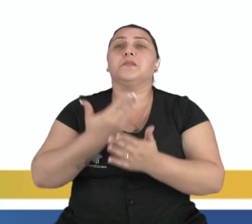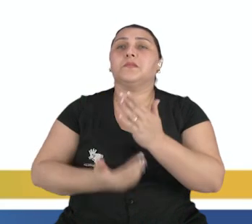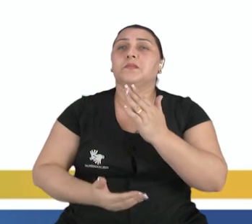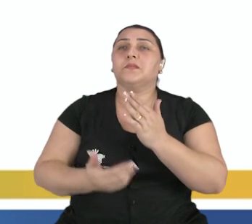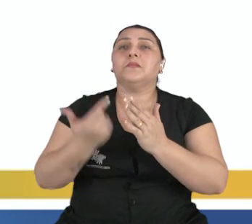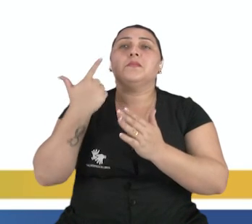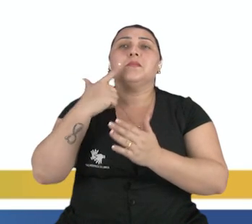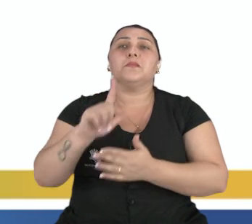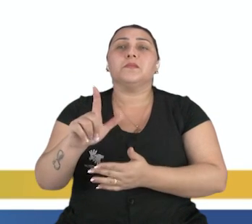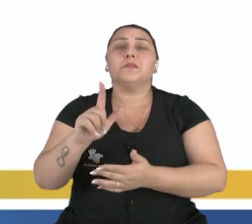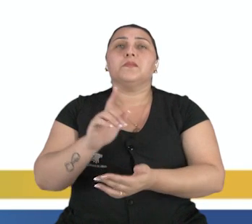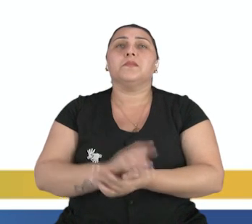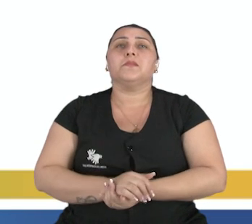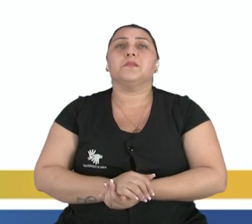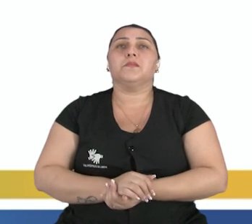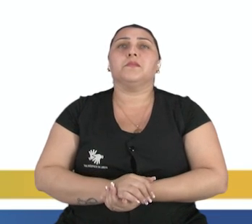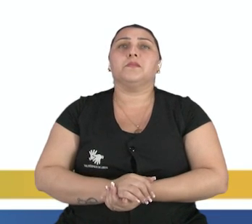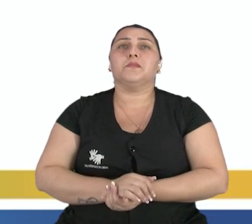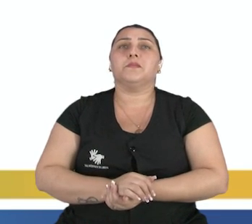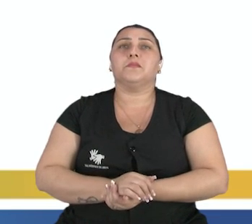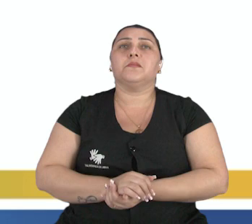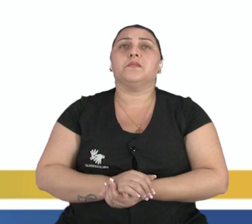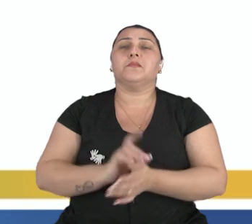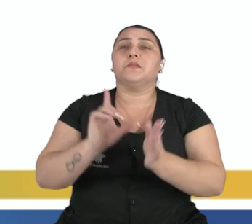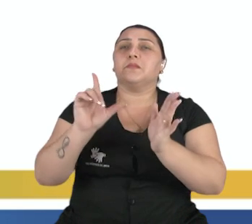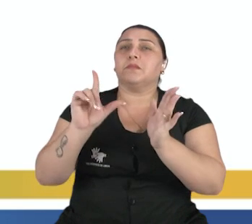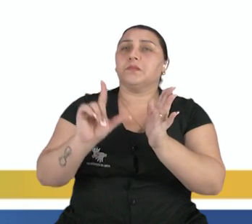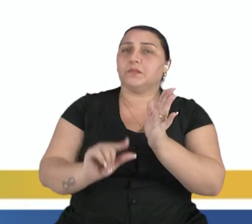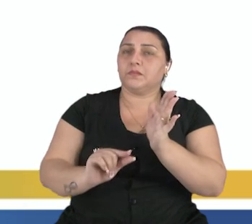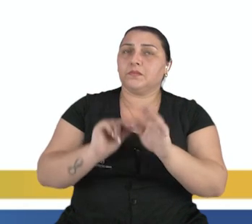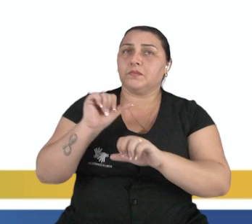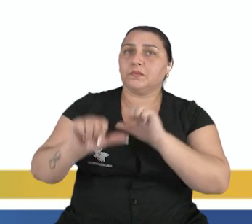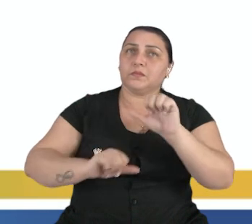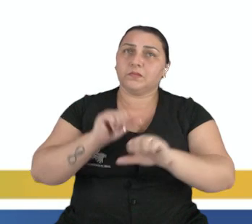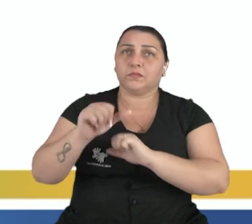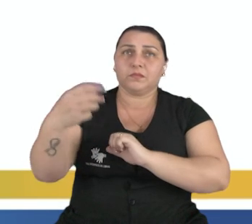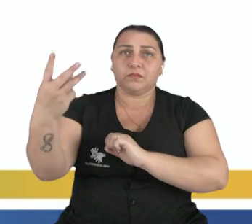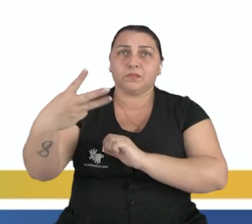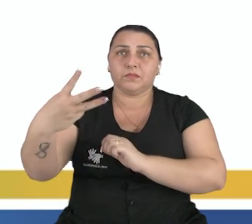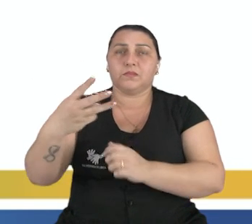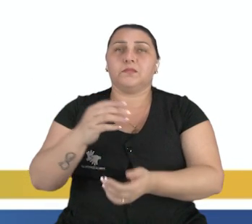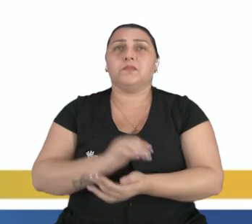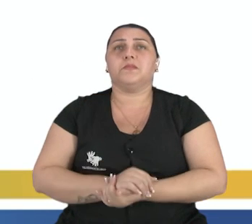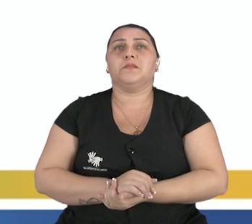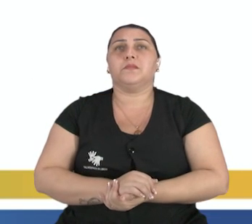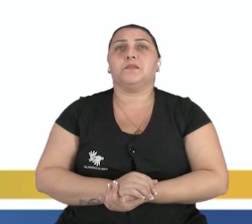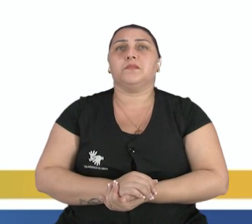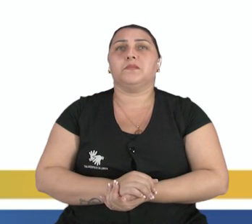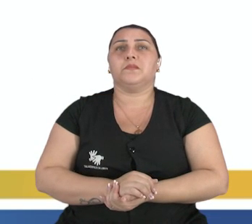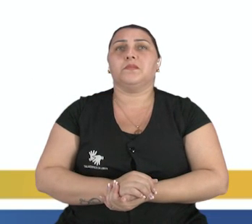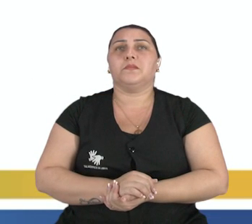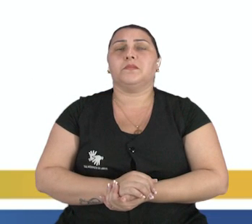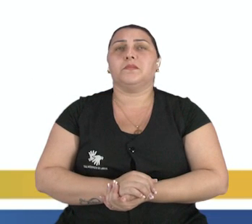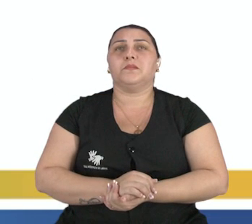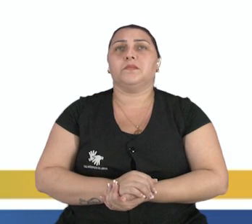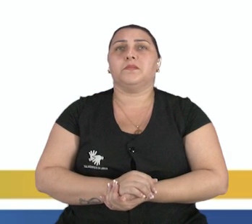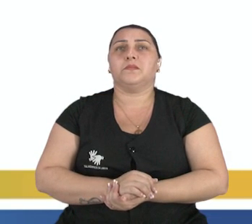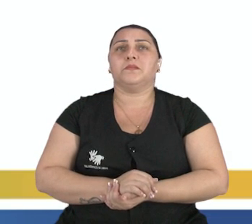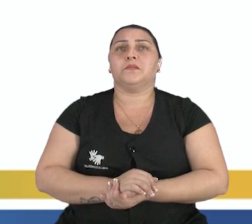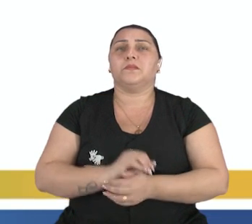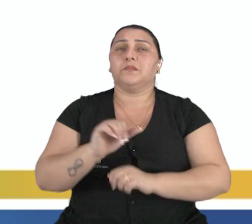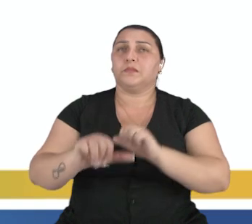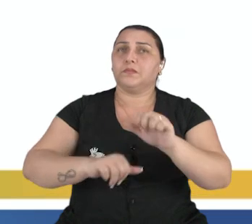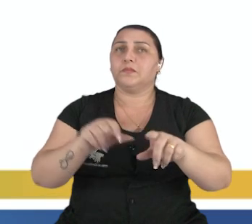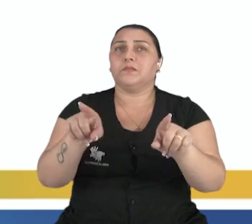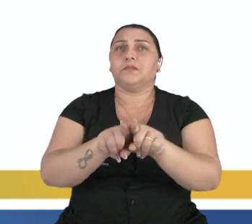quem é que vai ganhar. Ocorreu o quê? Uma redução e a variação 3, né? E aqui nós temos também uma